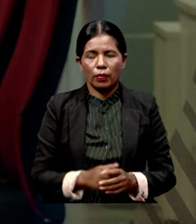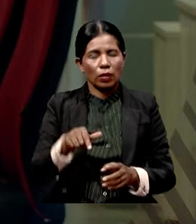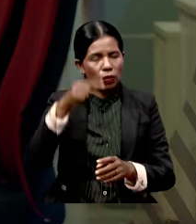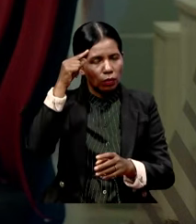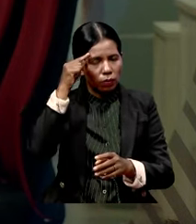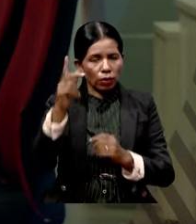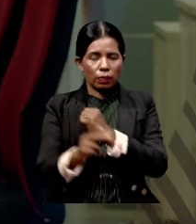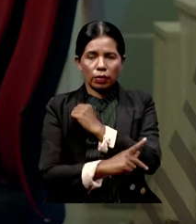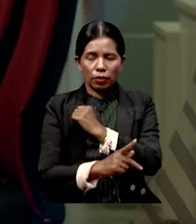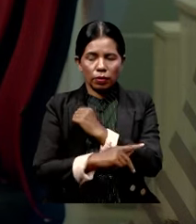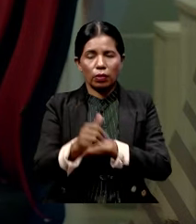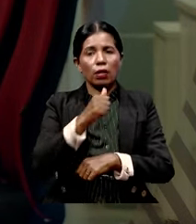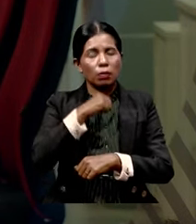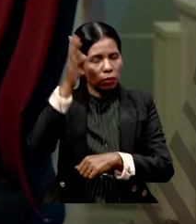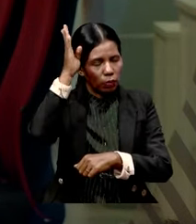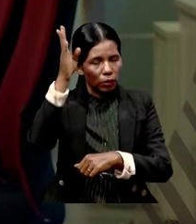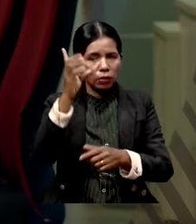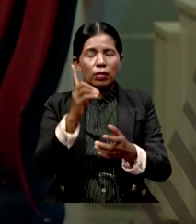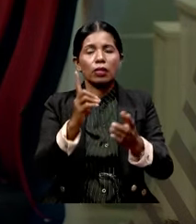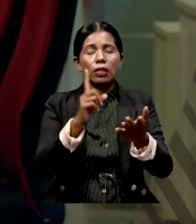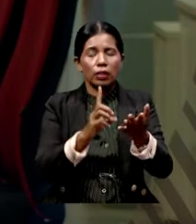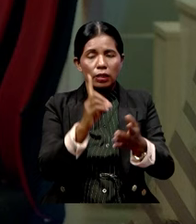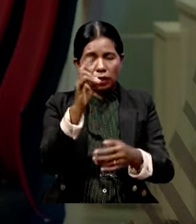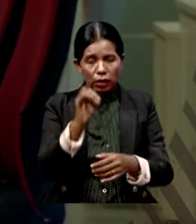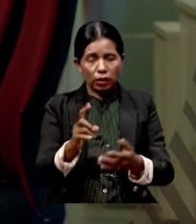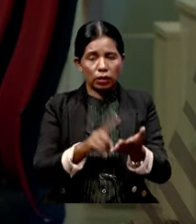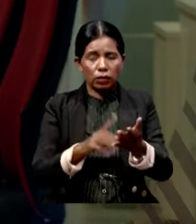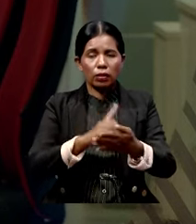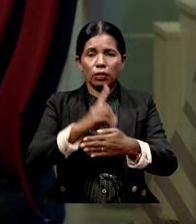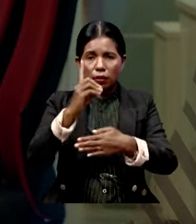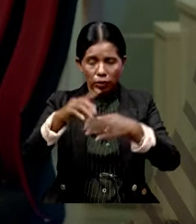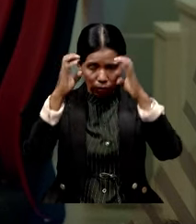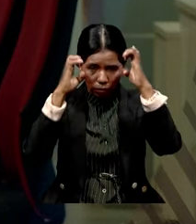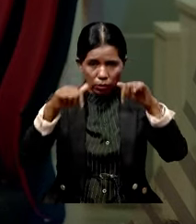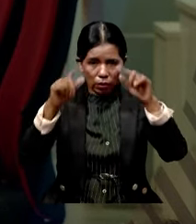Governo Portugal, o Arcebispo Dili, discute desenvolvimento, educação e a Timor-Leste.